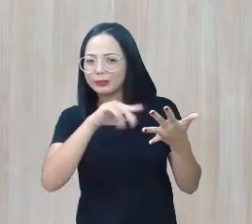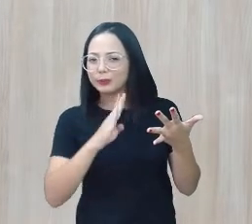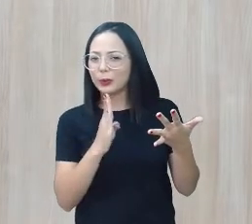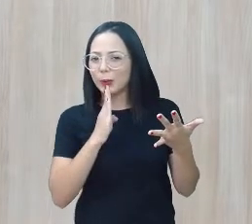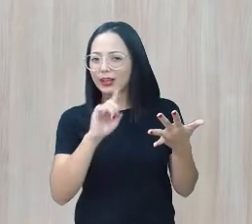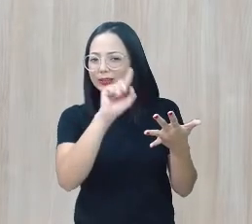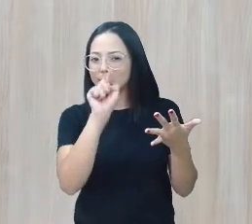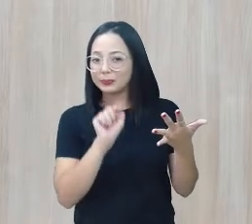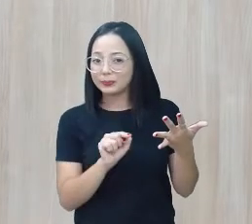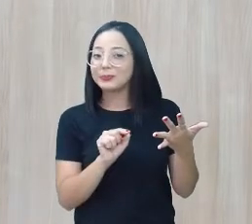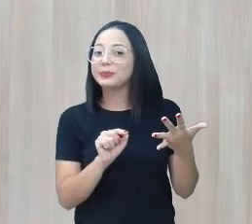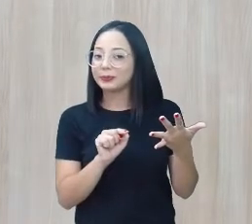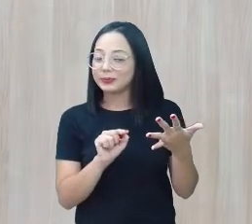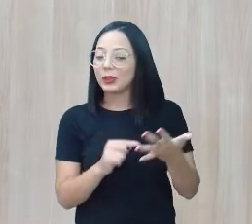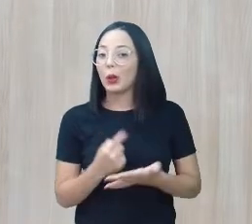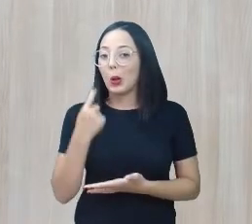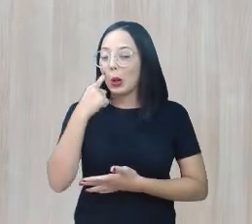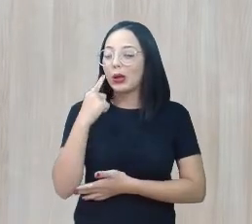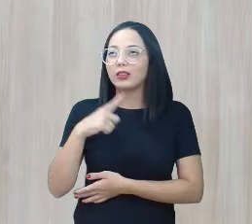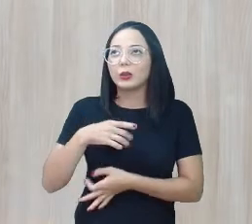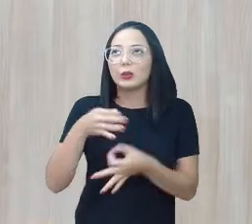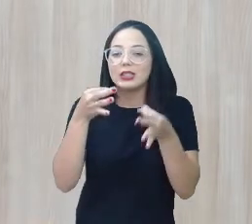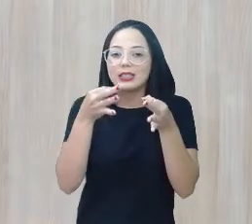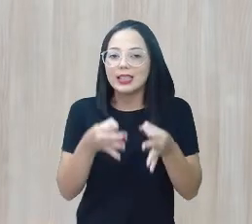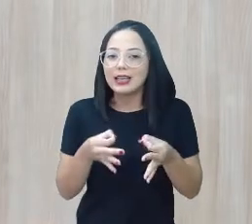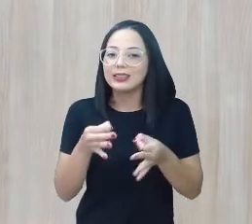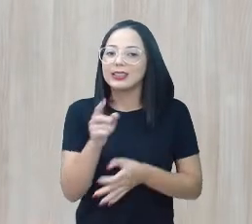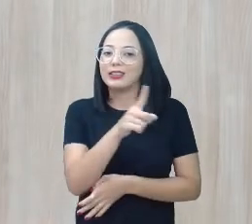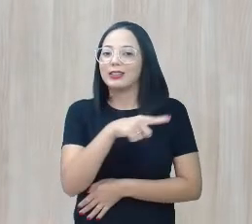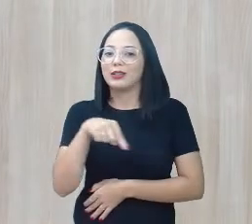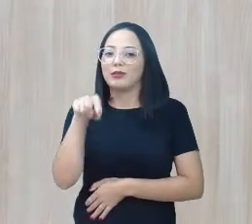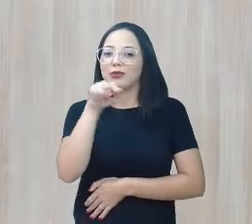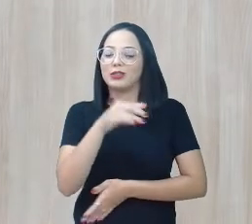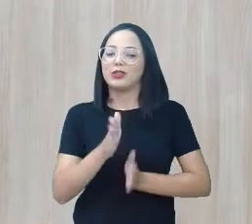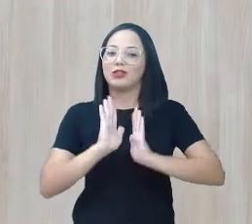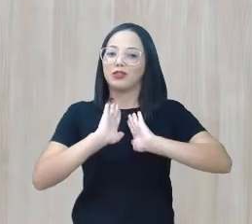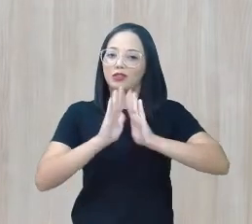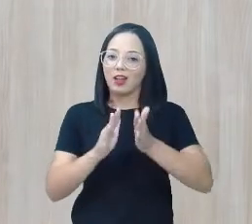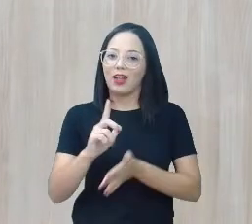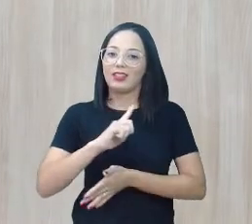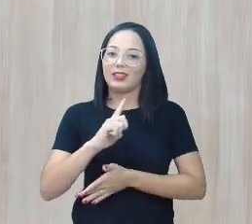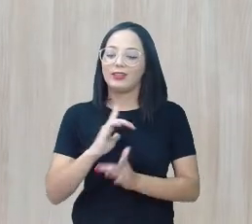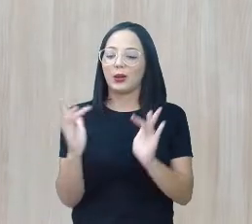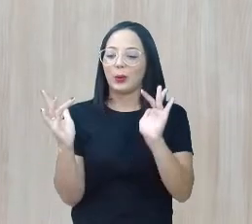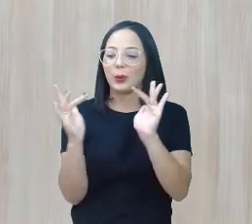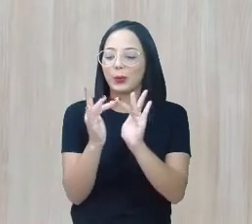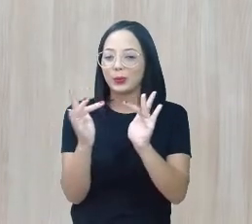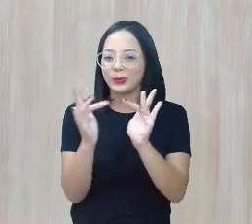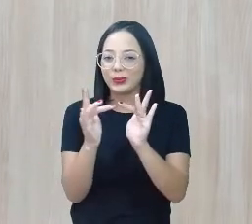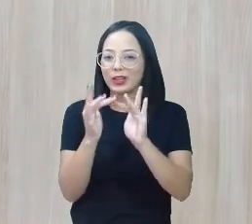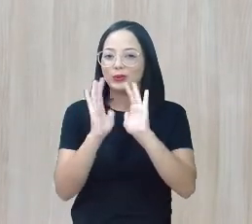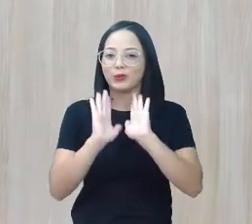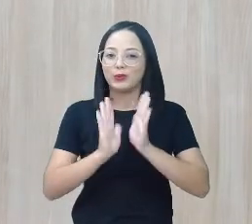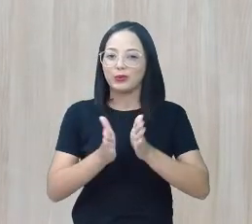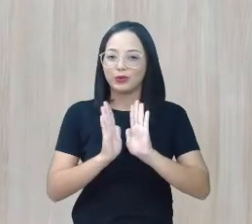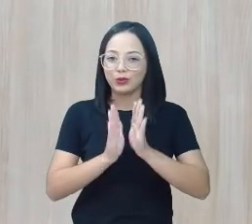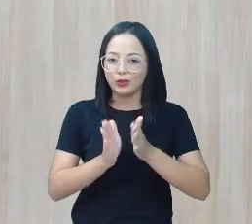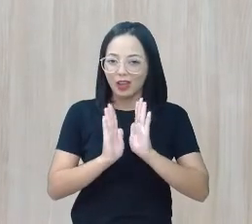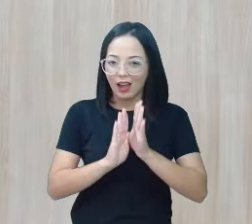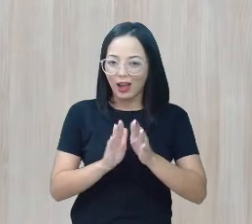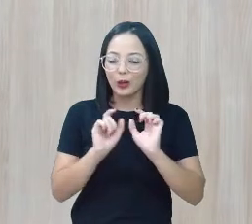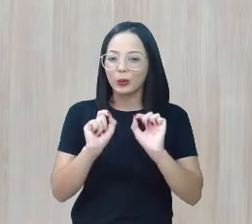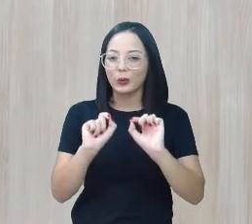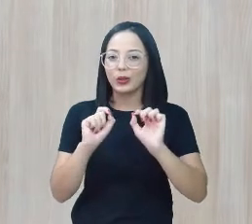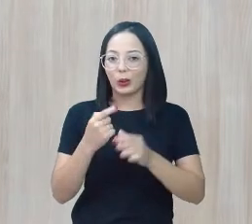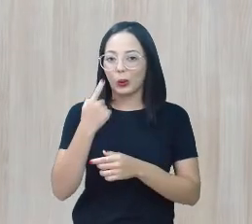E aí? Eu tenho certeza que vocês já tiveram esse contato de alguma forma